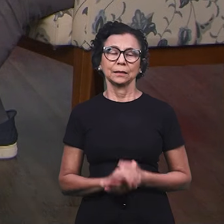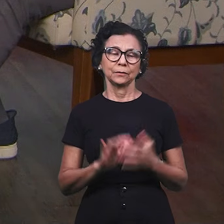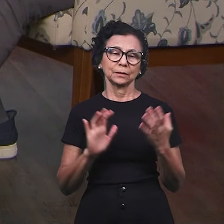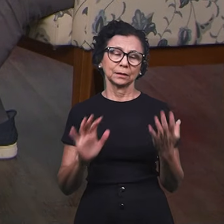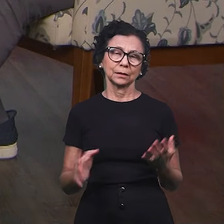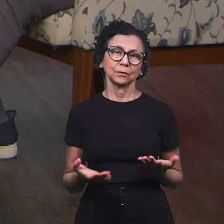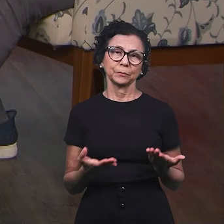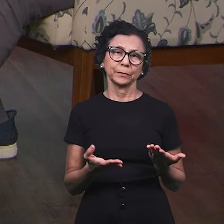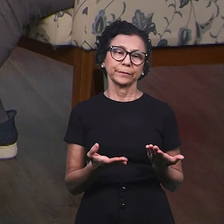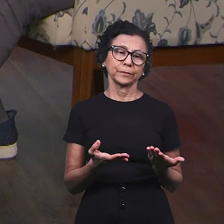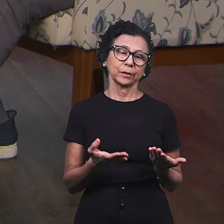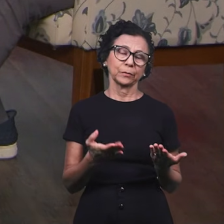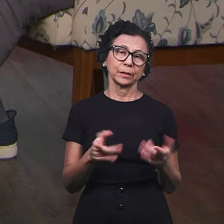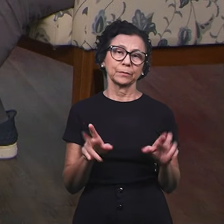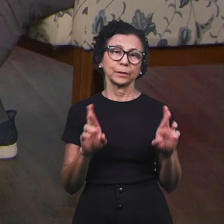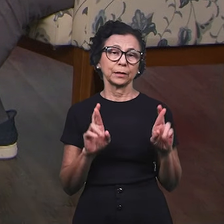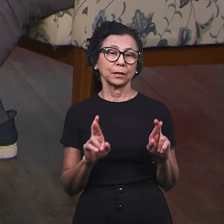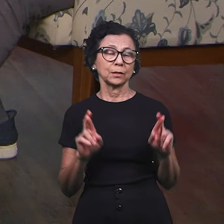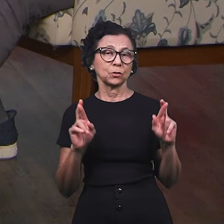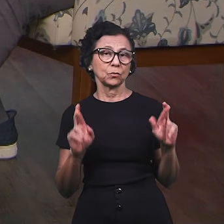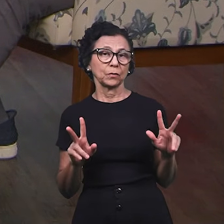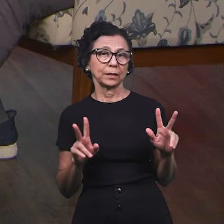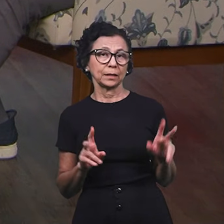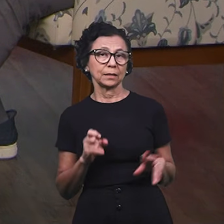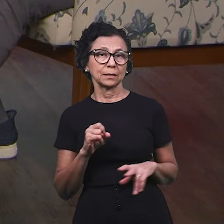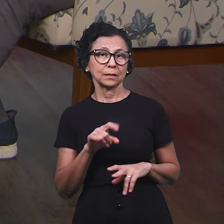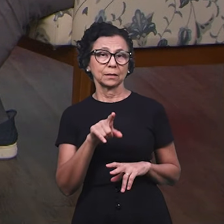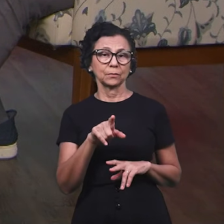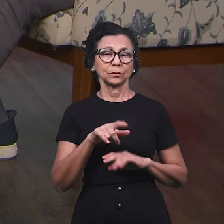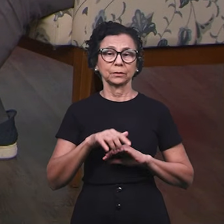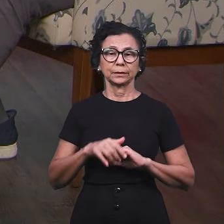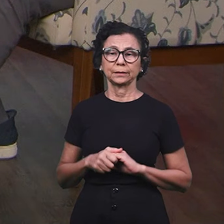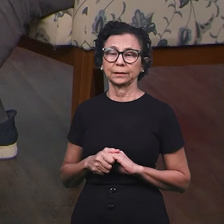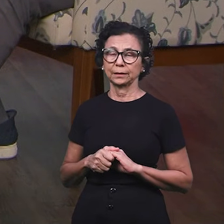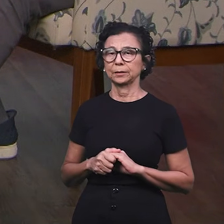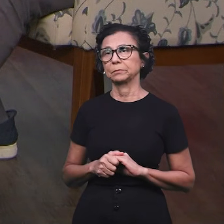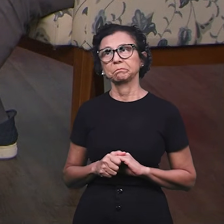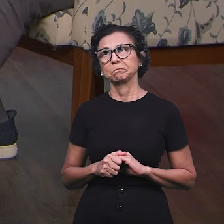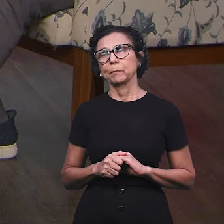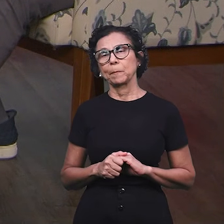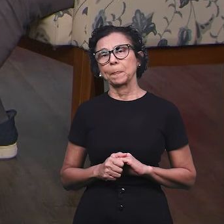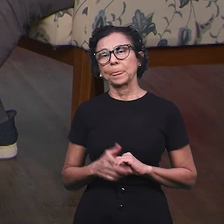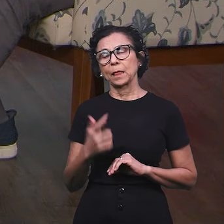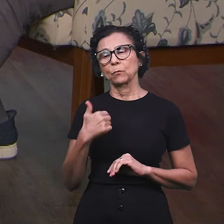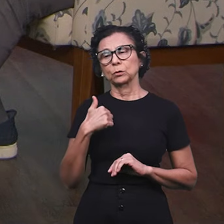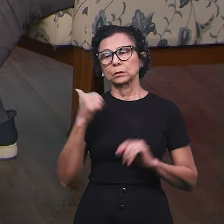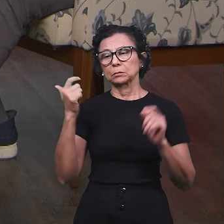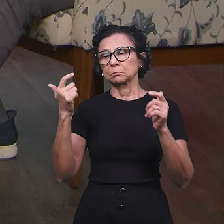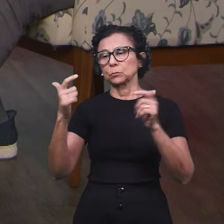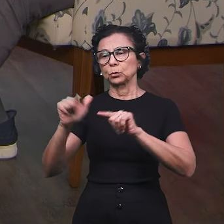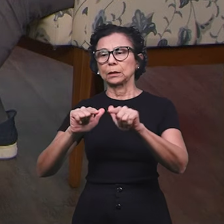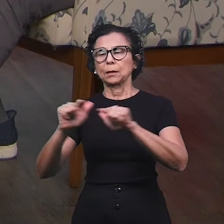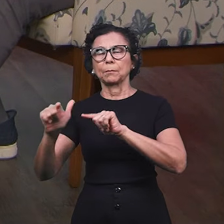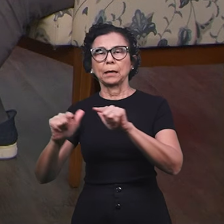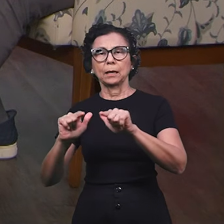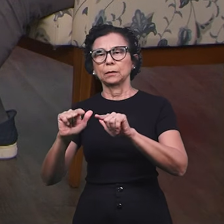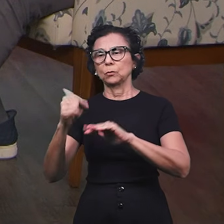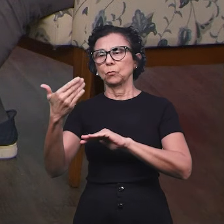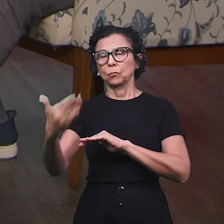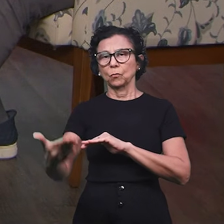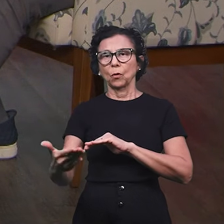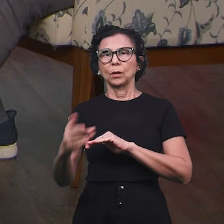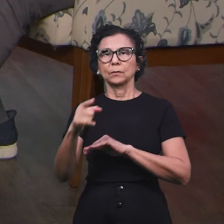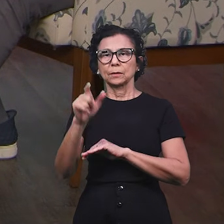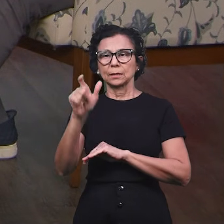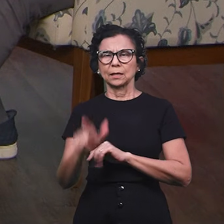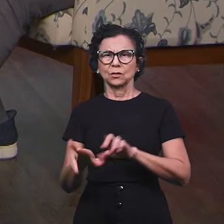termos de arquitetura, é como se o templo fosse um estilo arquitetônico e a casa outro estilo. Ou seja, eu sou um na igreja